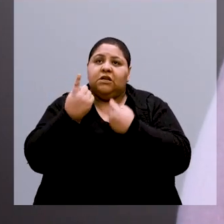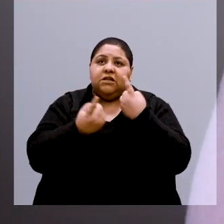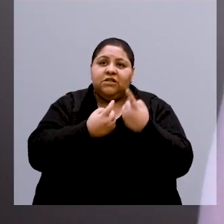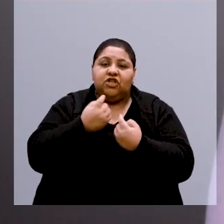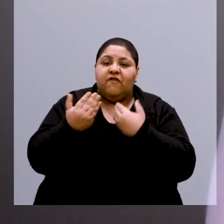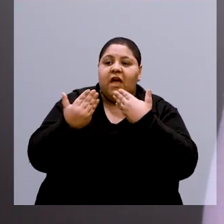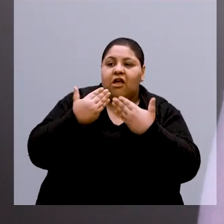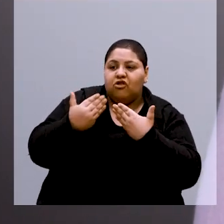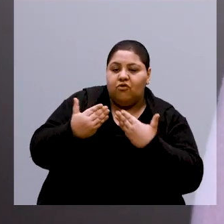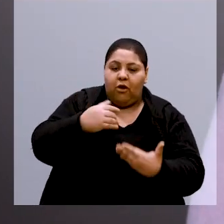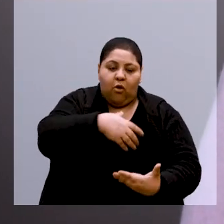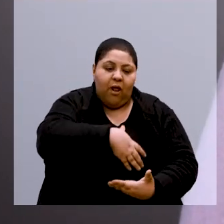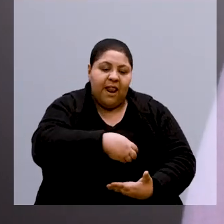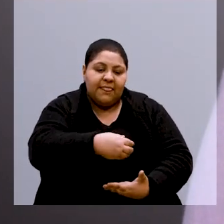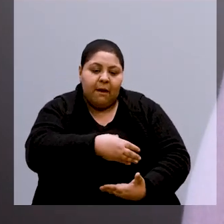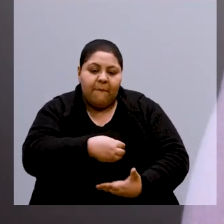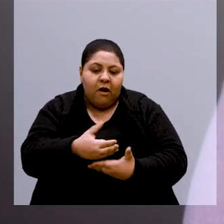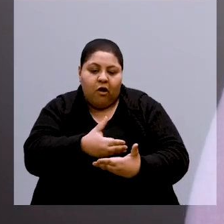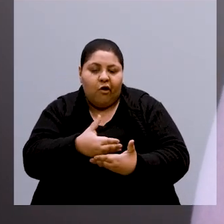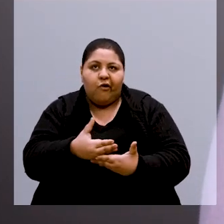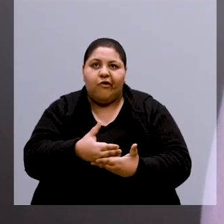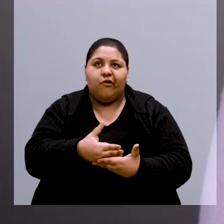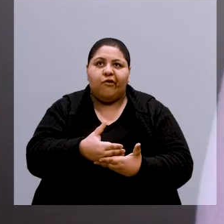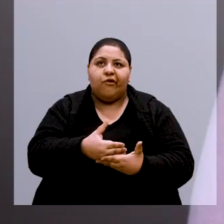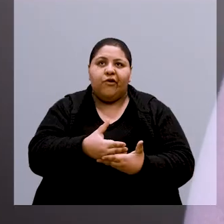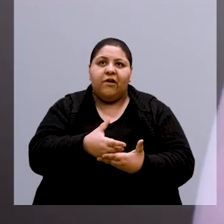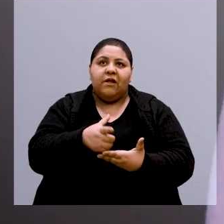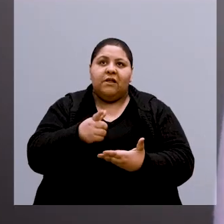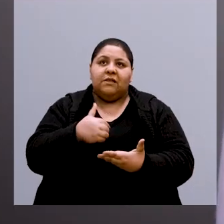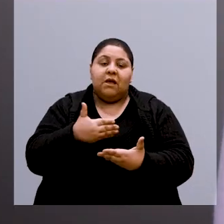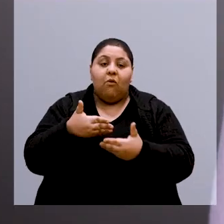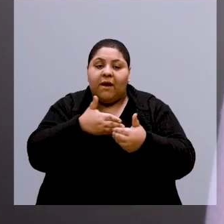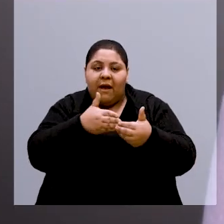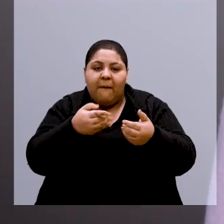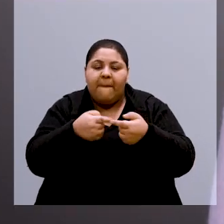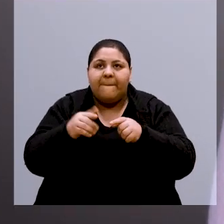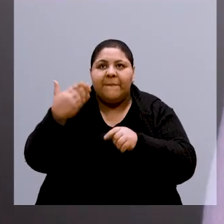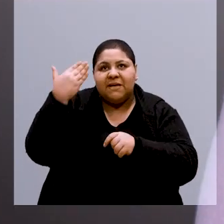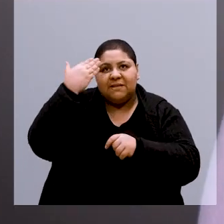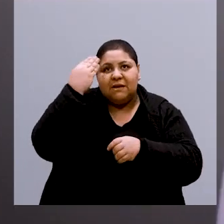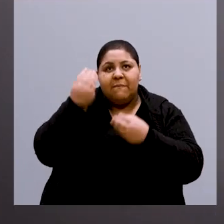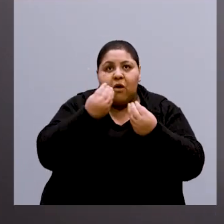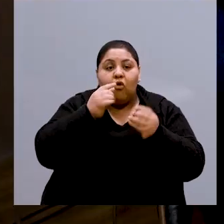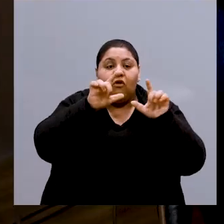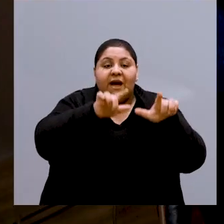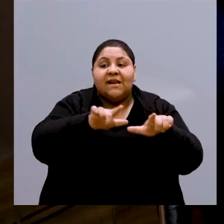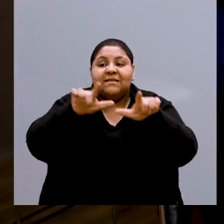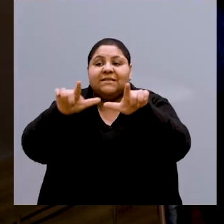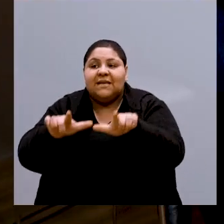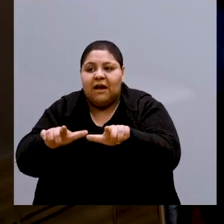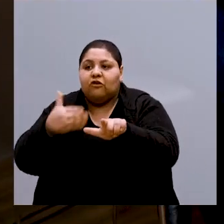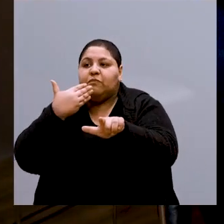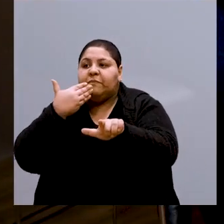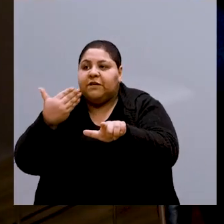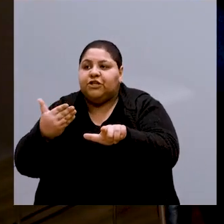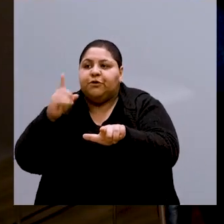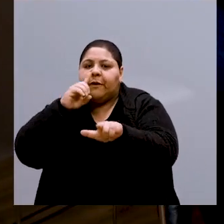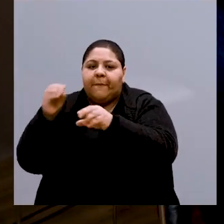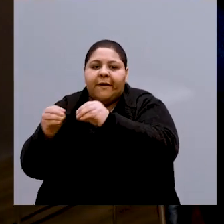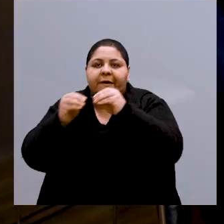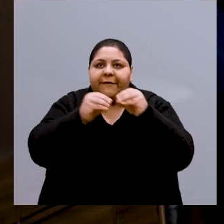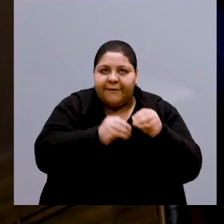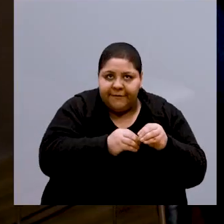alguma mãe tiver dúvida em relação ao aleitamento materno, não talvez orientar, mas saber aonde encaminhar essa mãe,